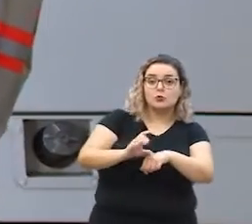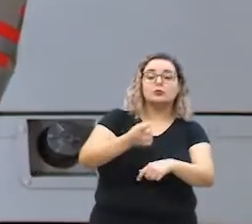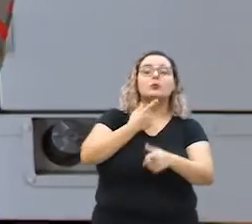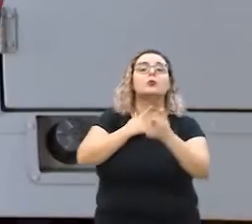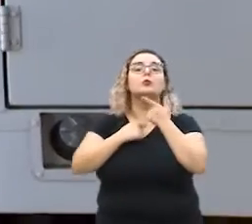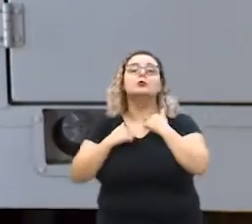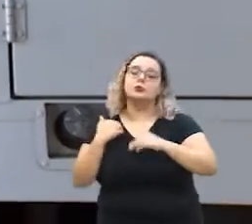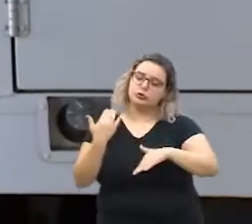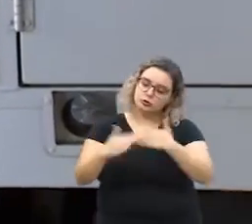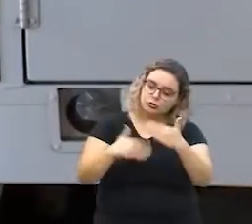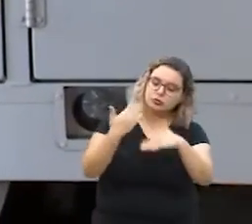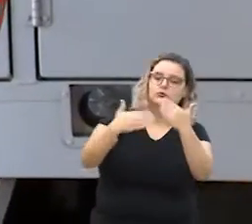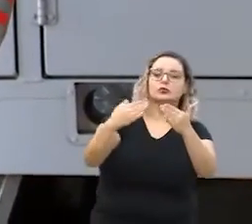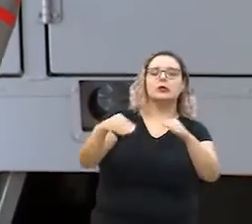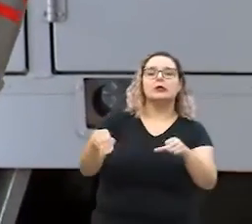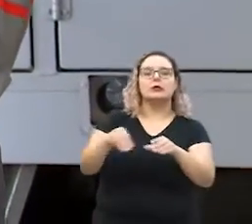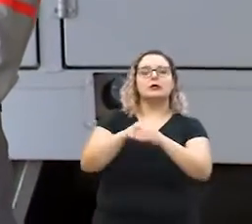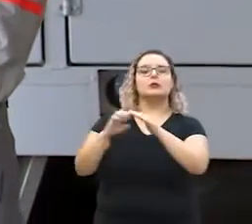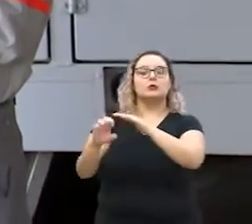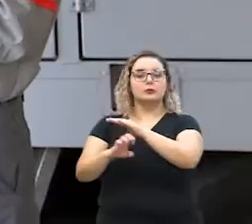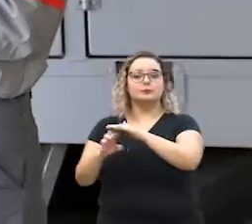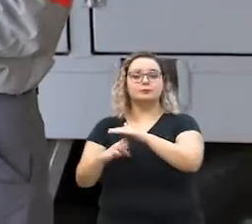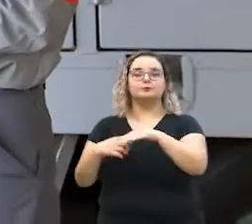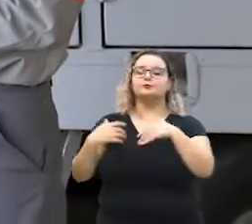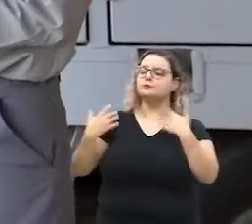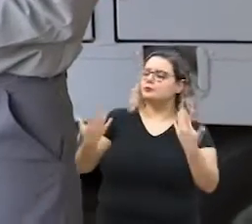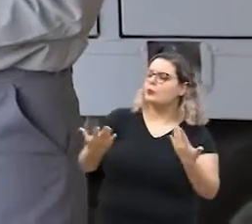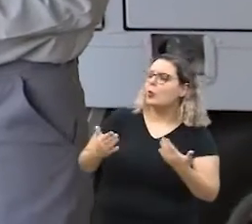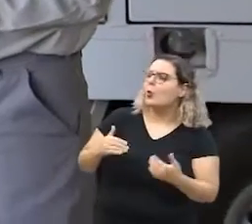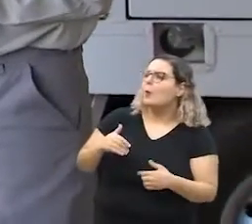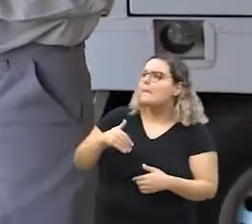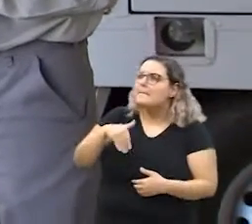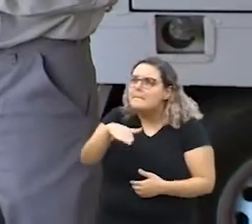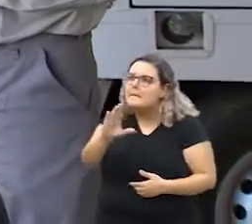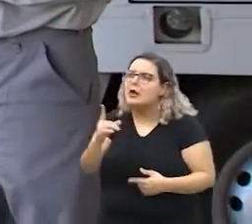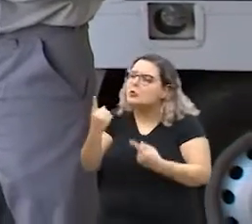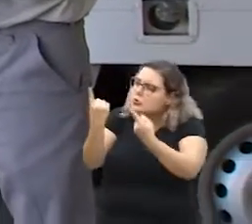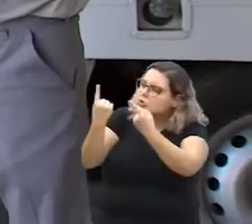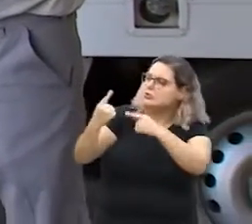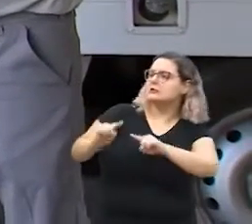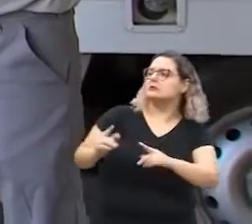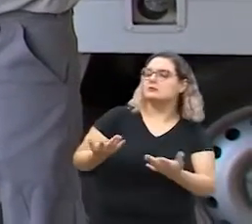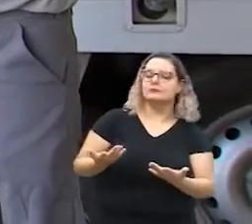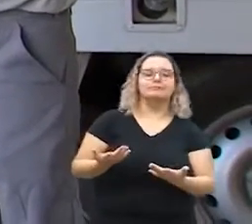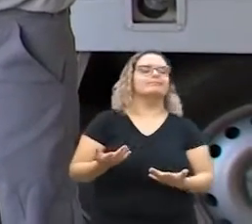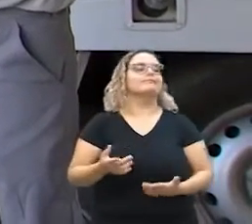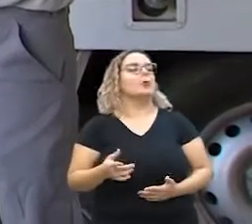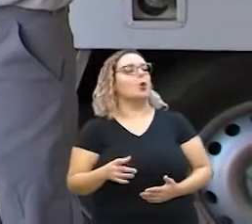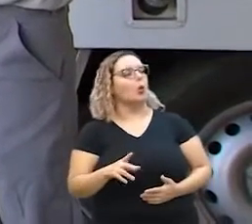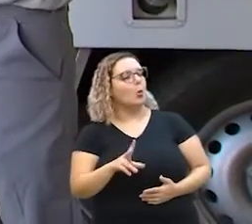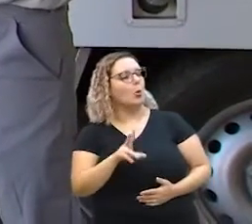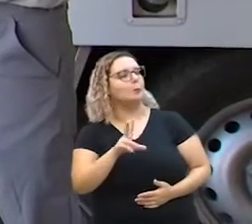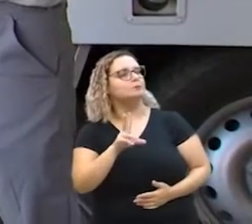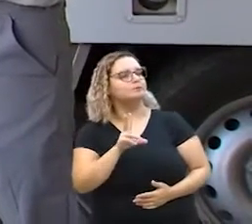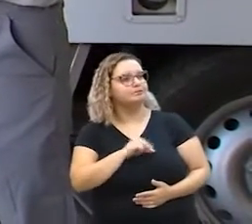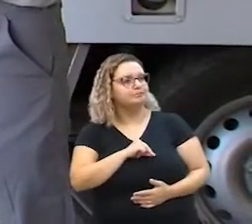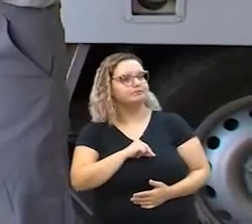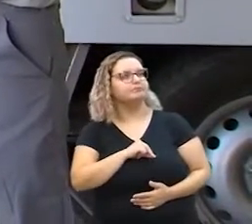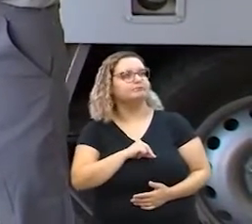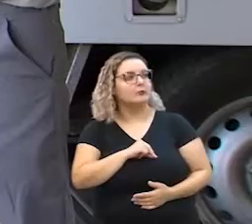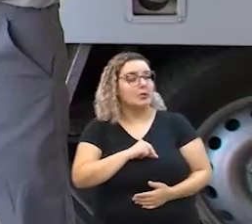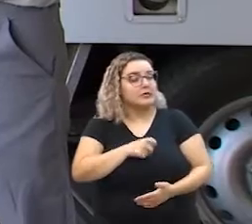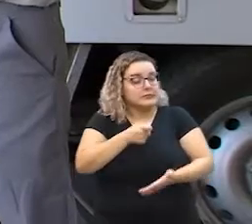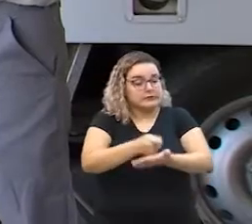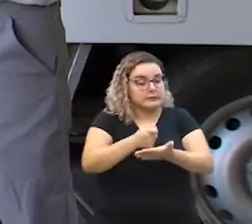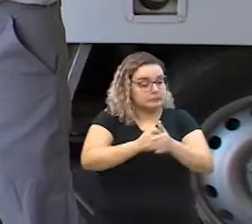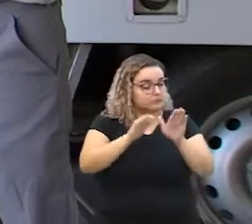ingressar dentro da empresa e dentro dessa profissão. Qual o maior desafio dessa profissão, Thiago? Olha, tem que ter muita determinação,